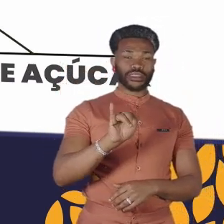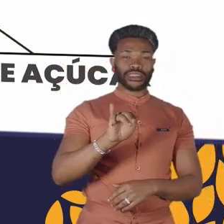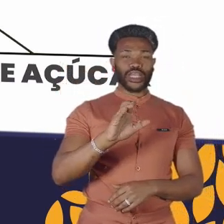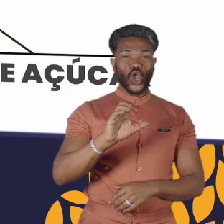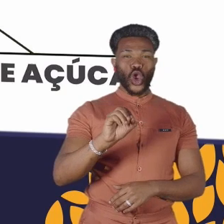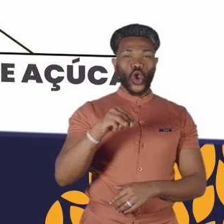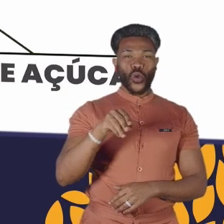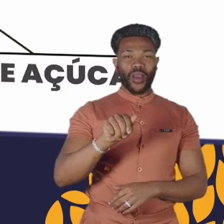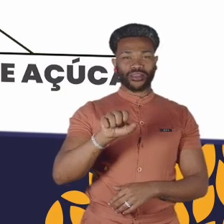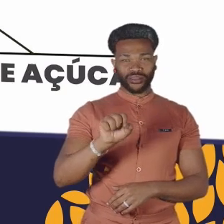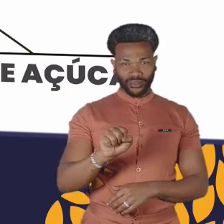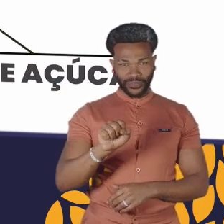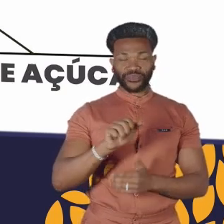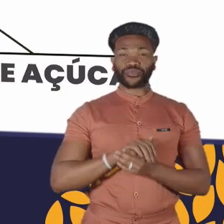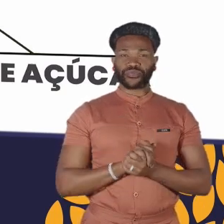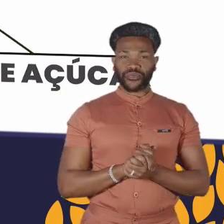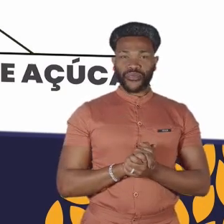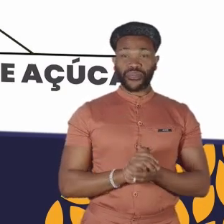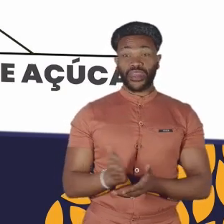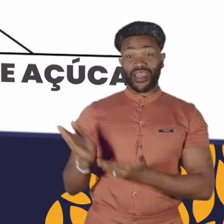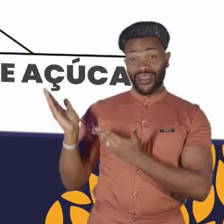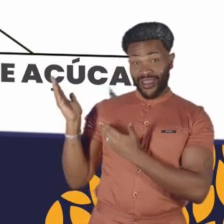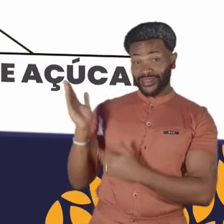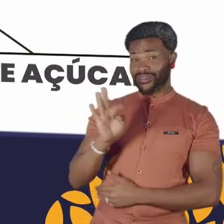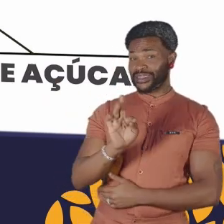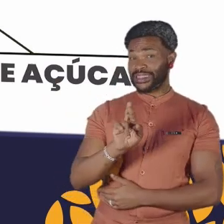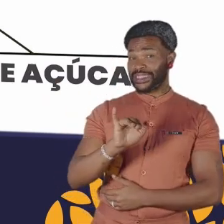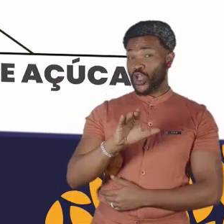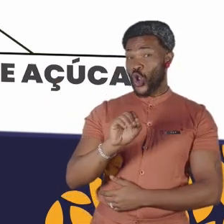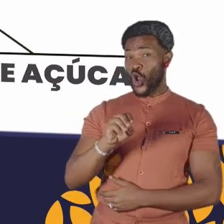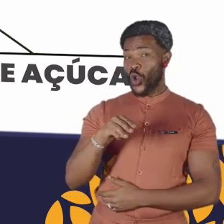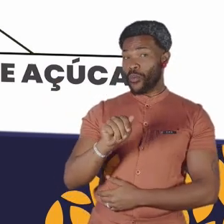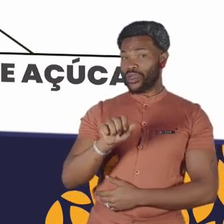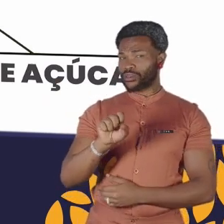O tricoma, gente, é algo maravilhoso.